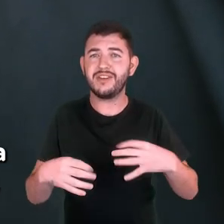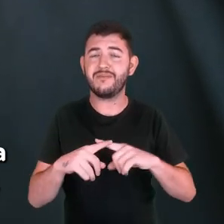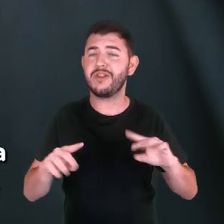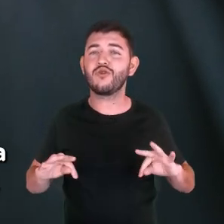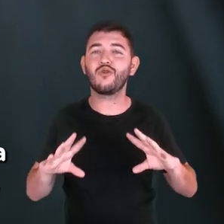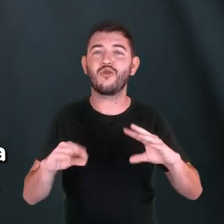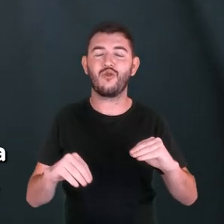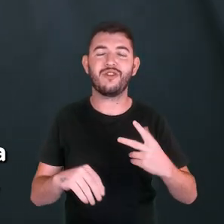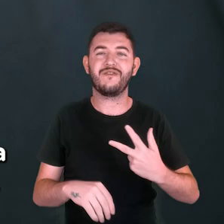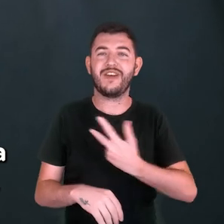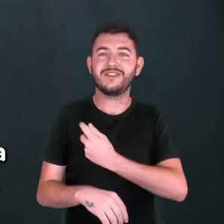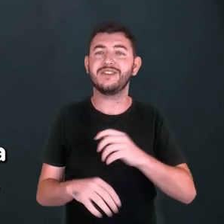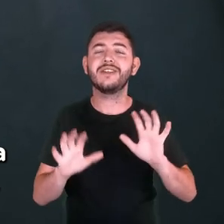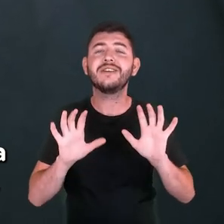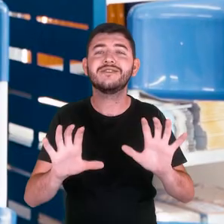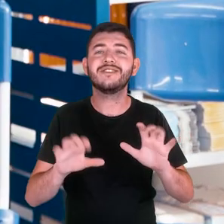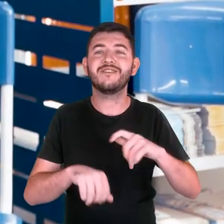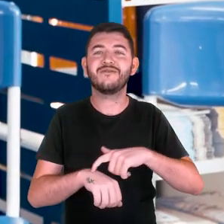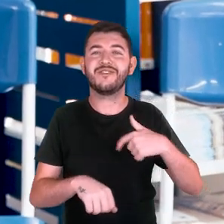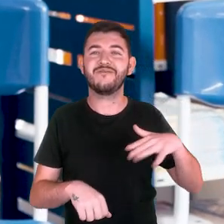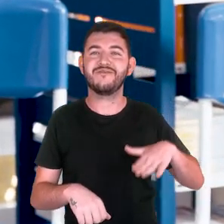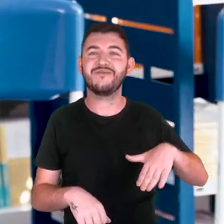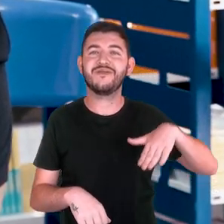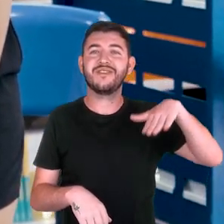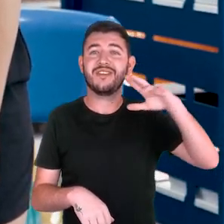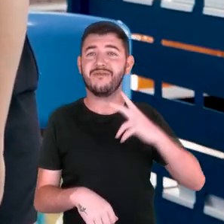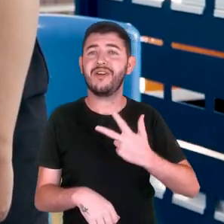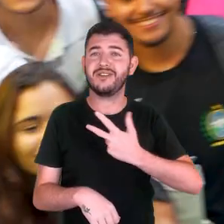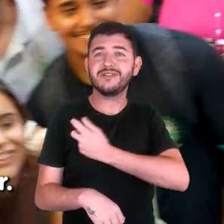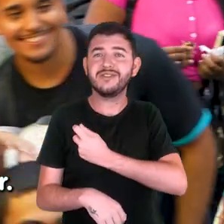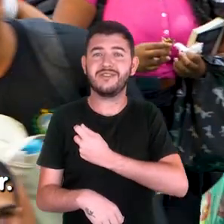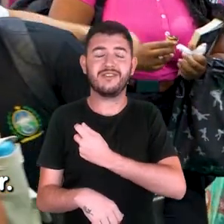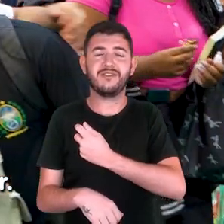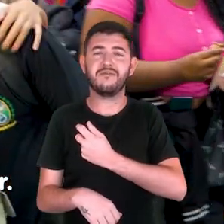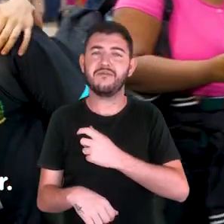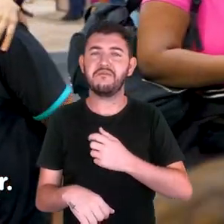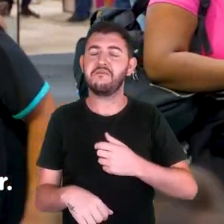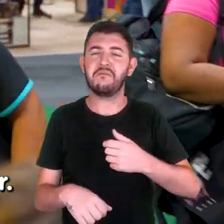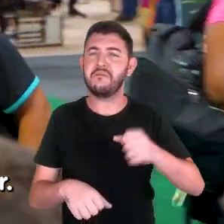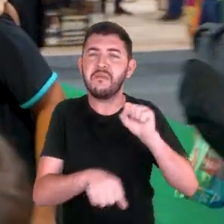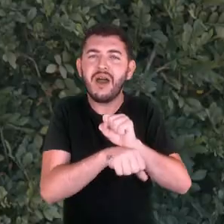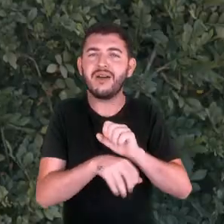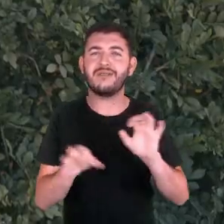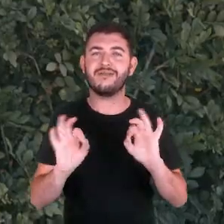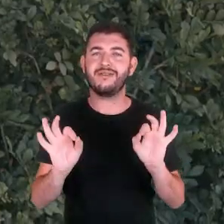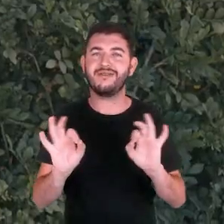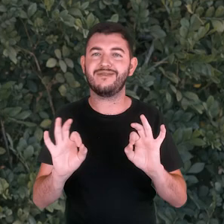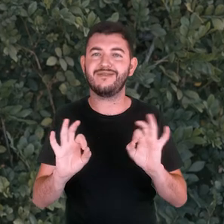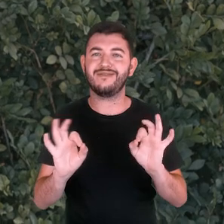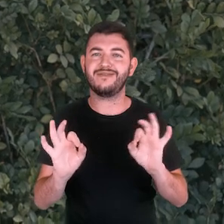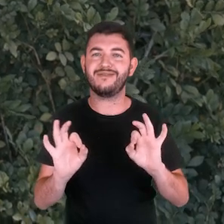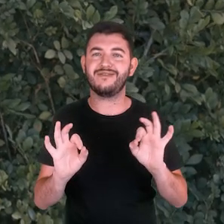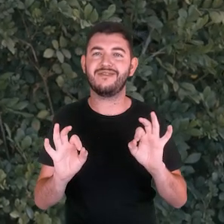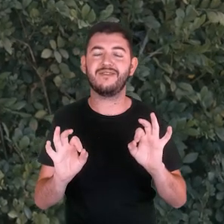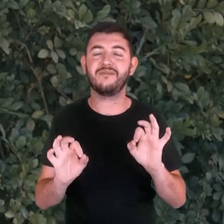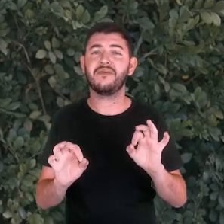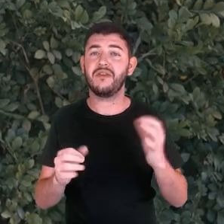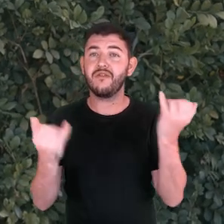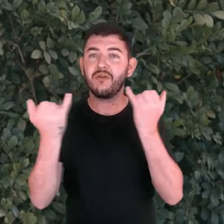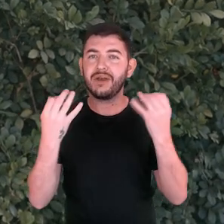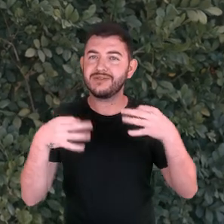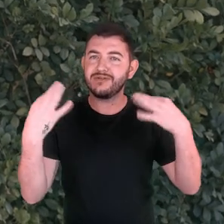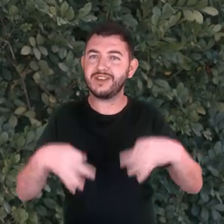reação. Mas essa é toda a vacina. Desde que eu sou gente, não é por isso que a gente não vai tomar. Toda informação